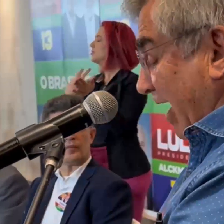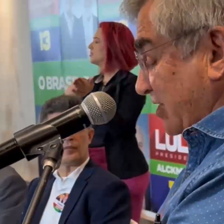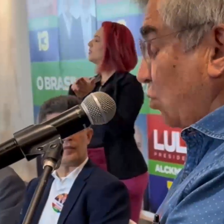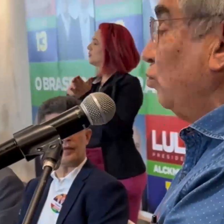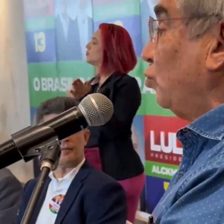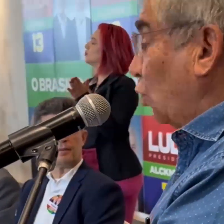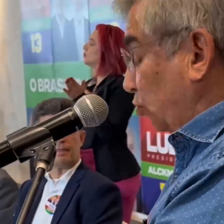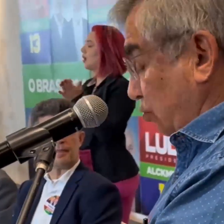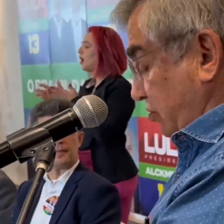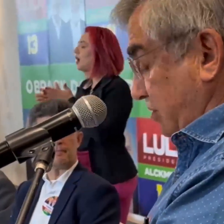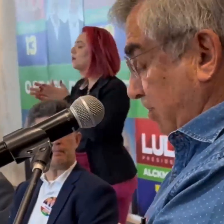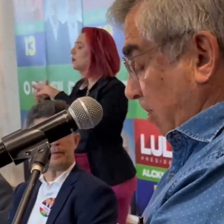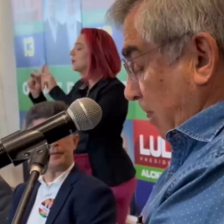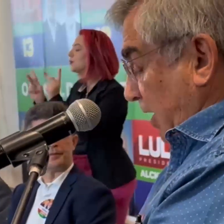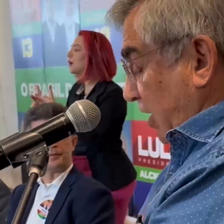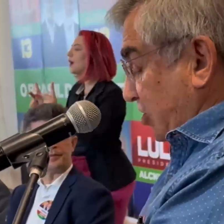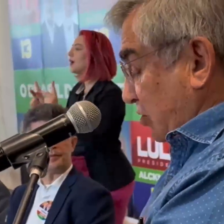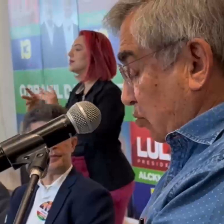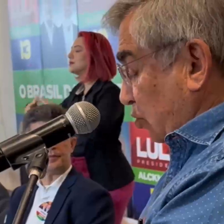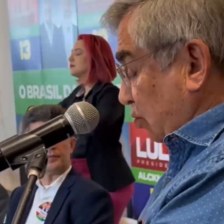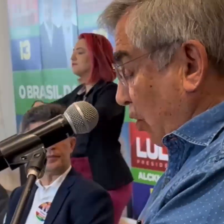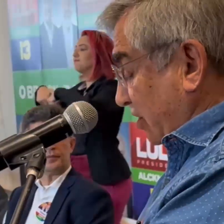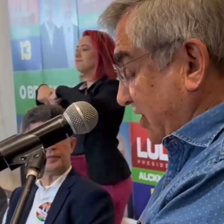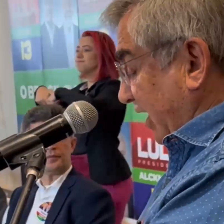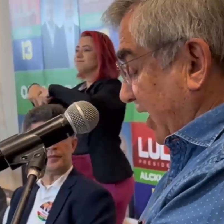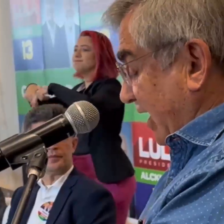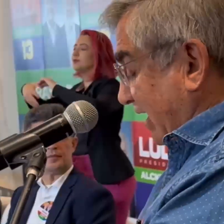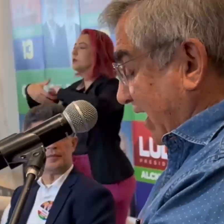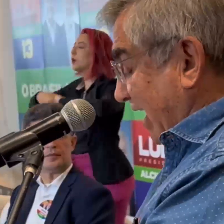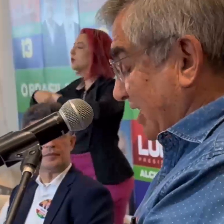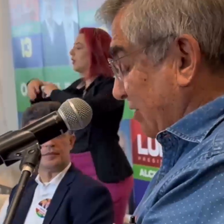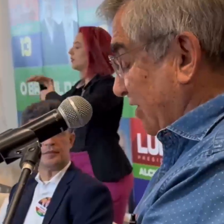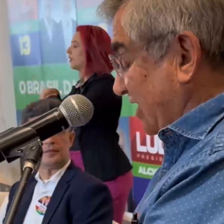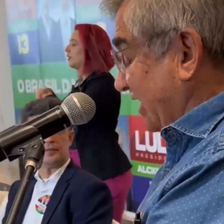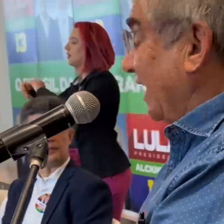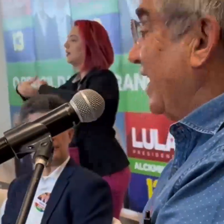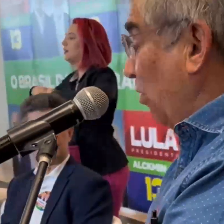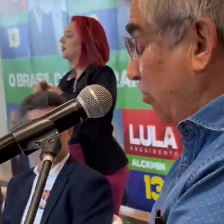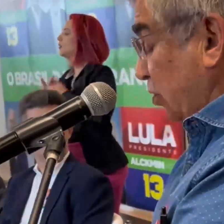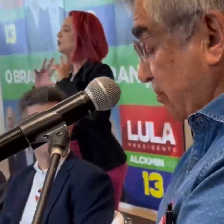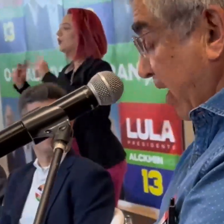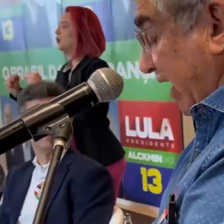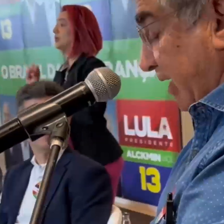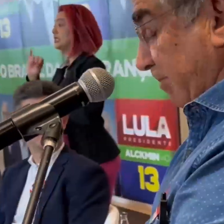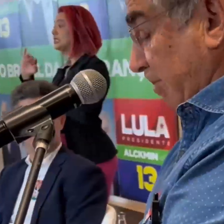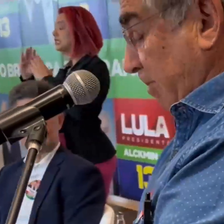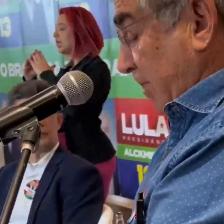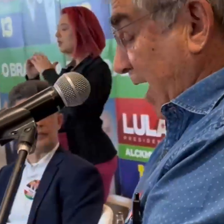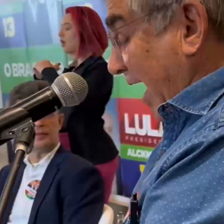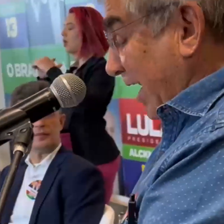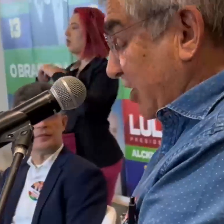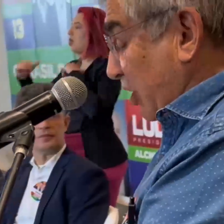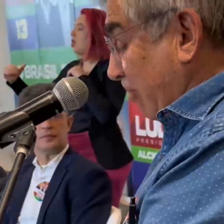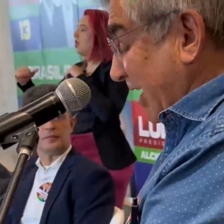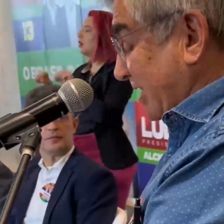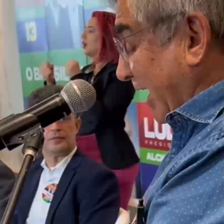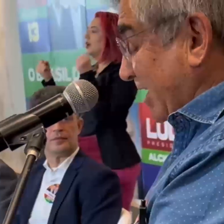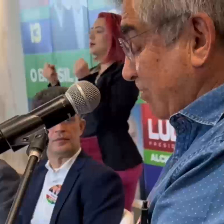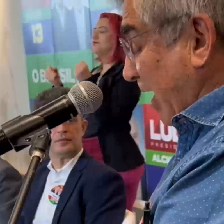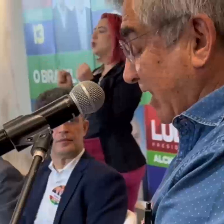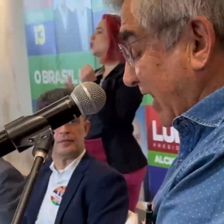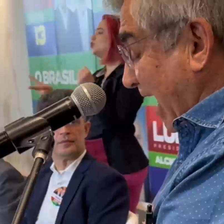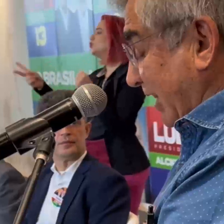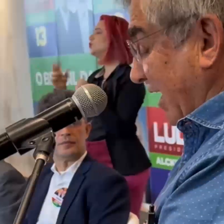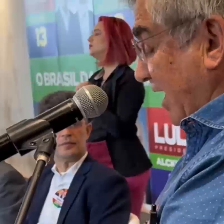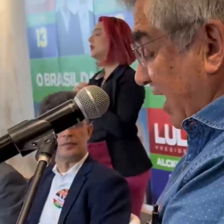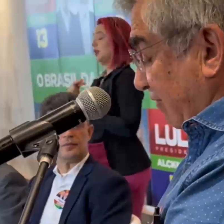caminho da paz com todos Jesus nos mostra que a casa dividida não prospera a religião é para